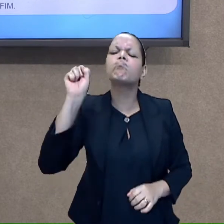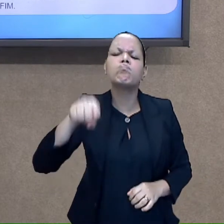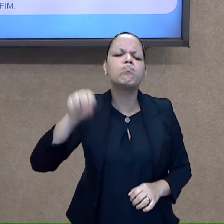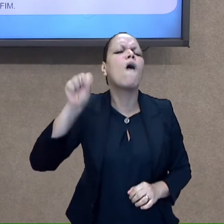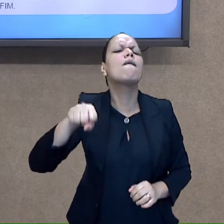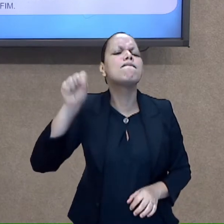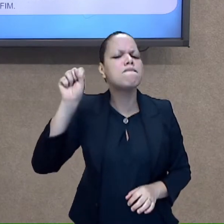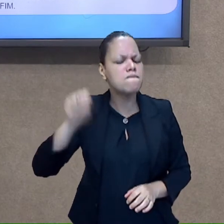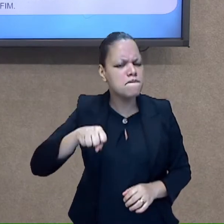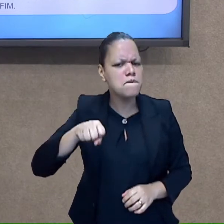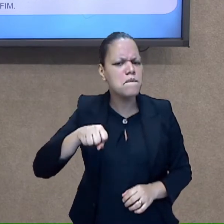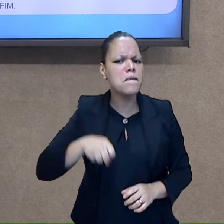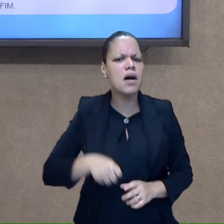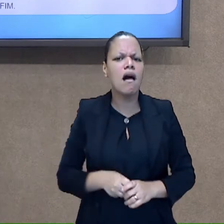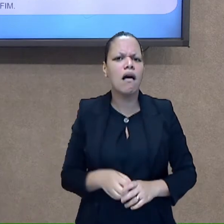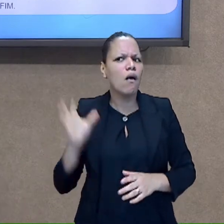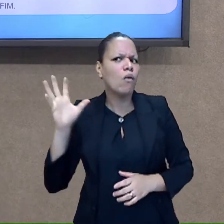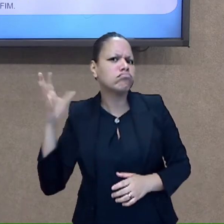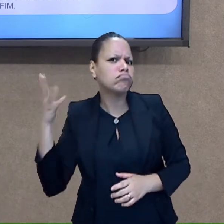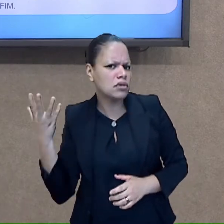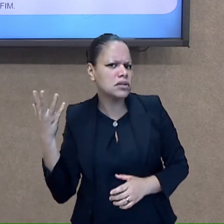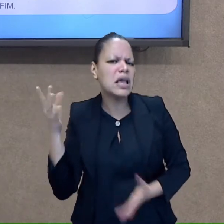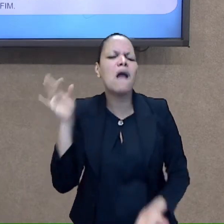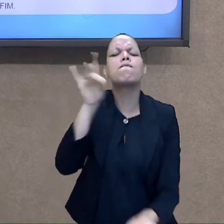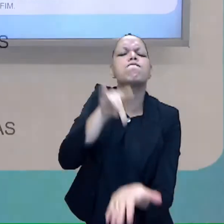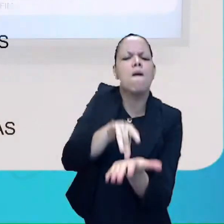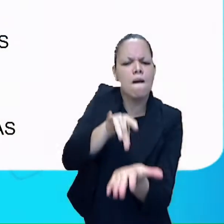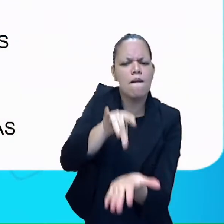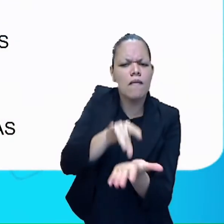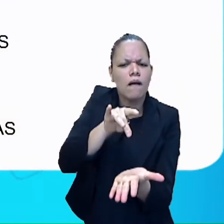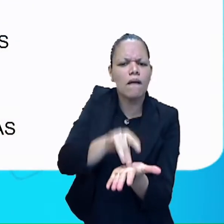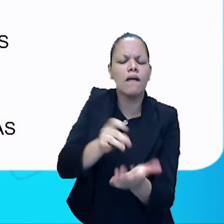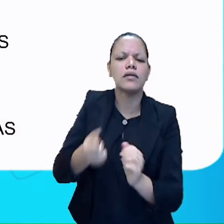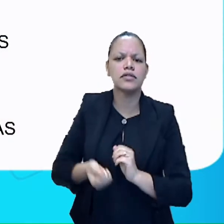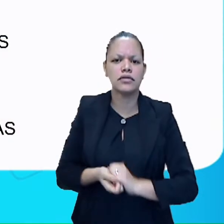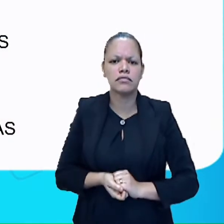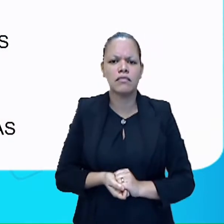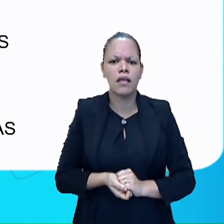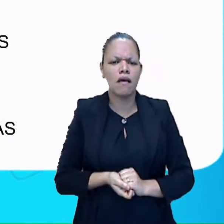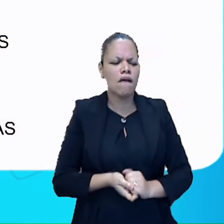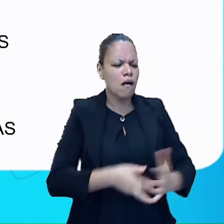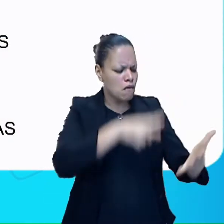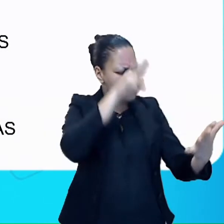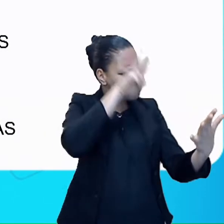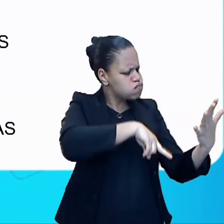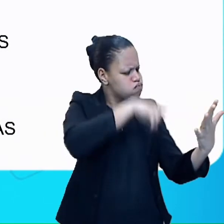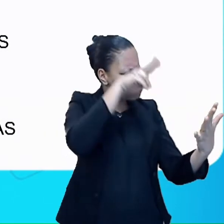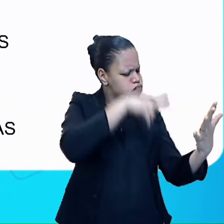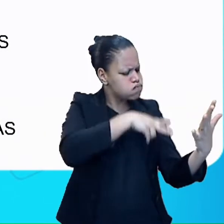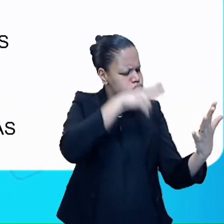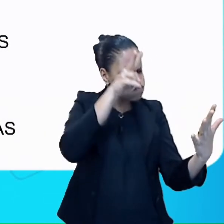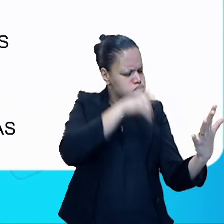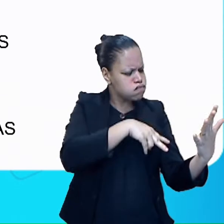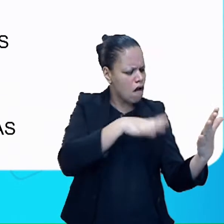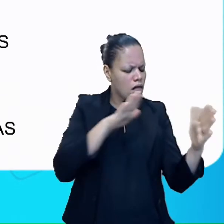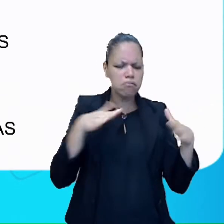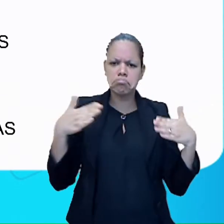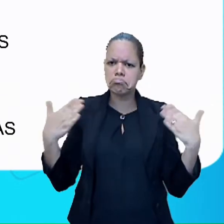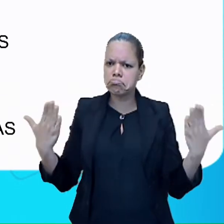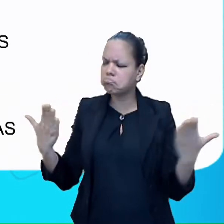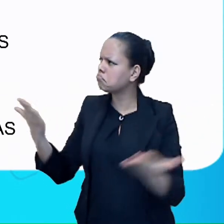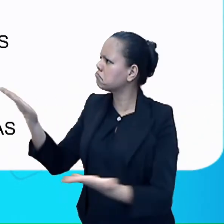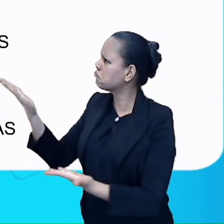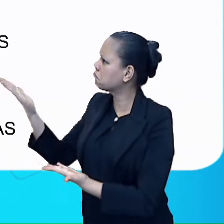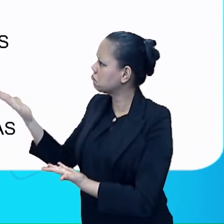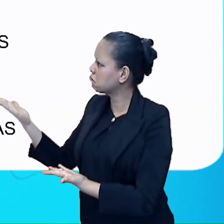está afirmando, é verdade? Vamos analisar. A primeira está falando que ele não gostava de escutar a história porque ele